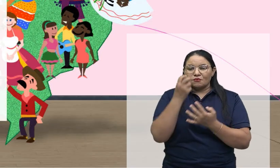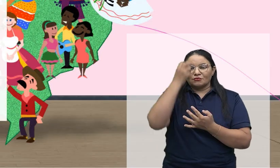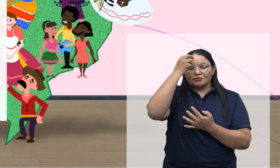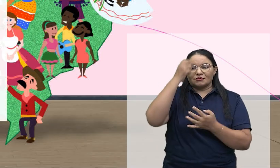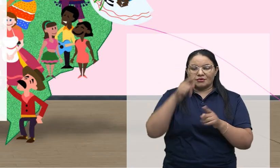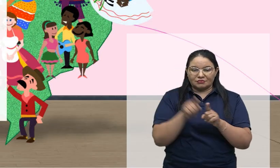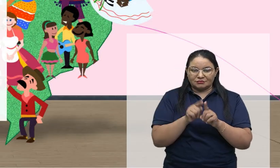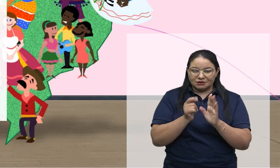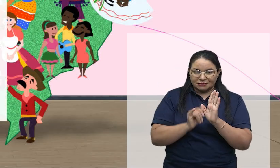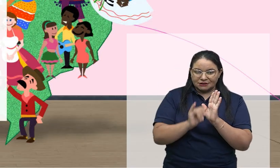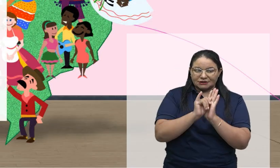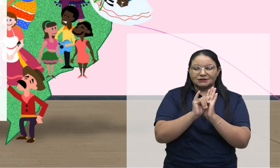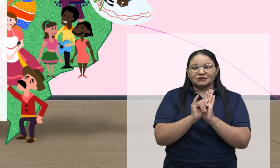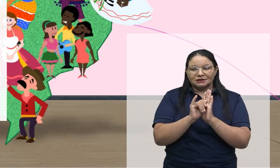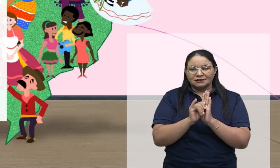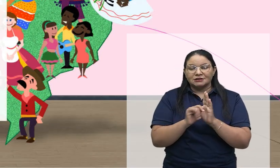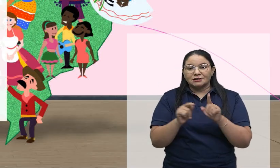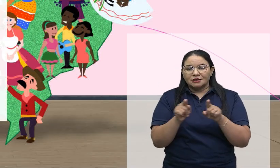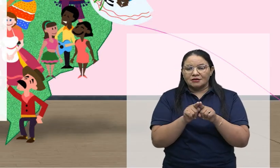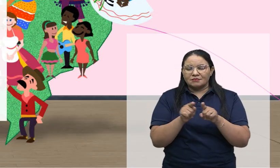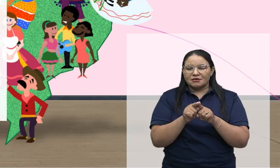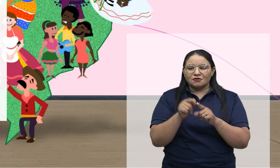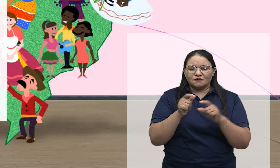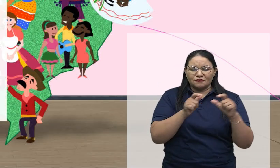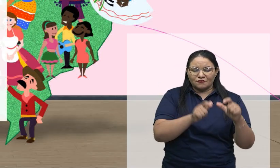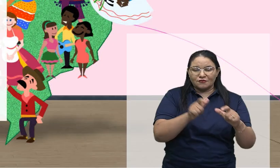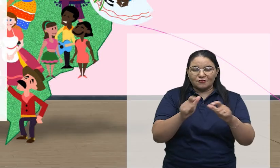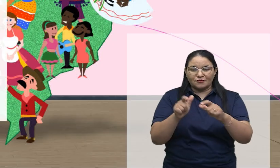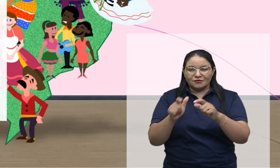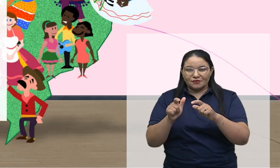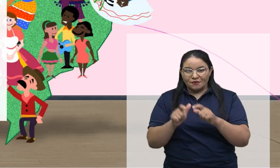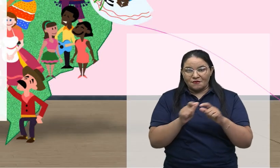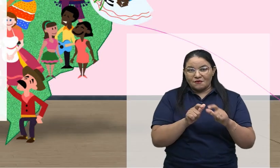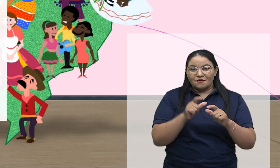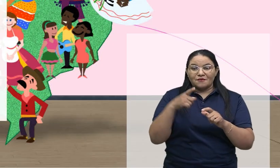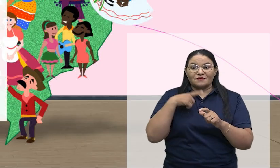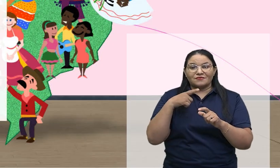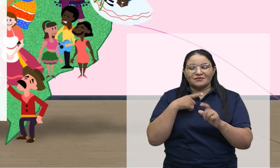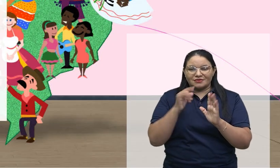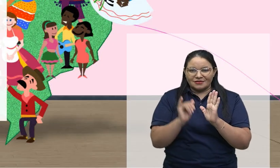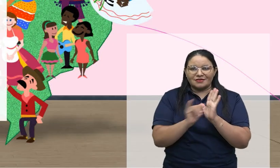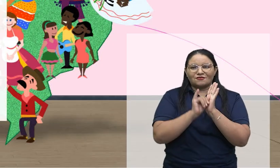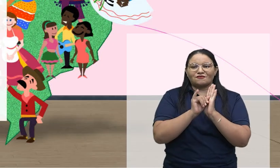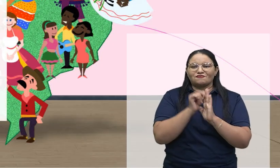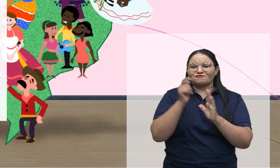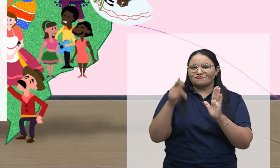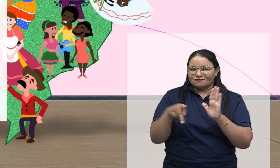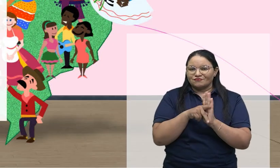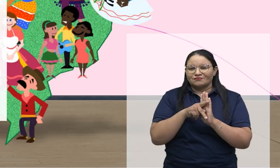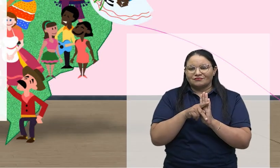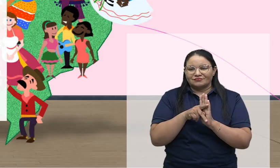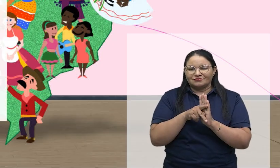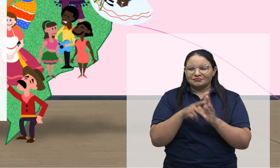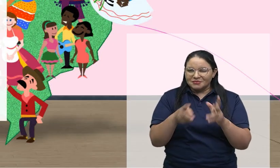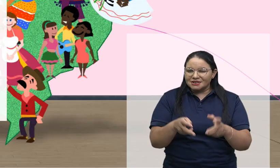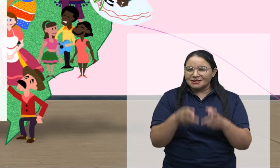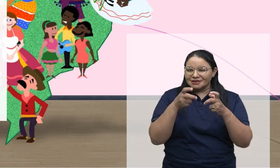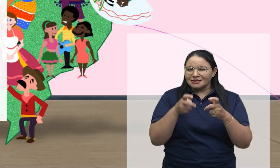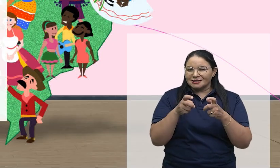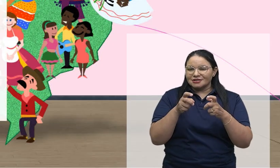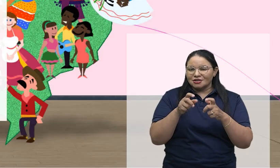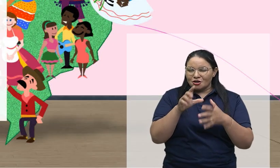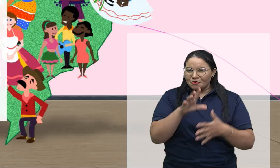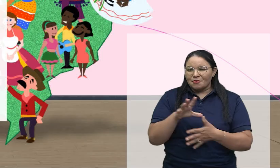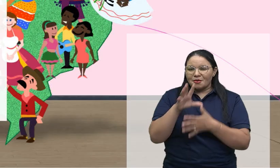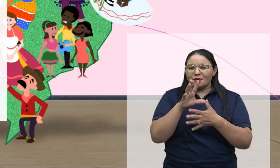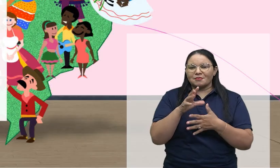vamos observar que cada localidade tem ali a sua identidade. Consegue perceber no nosso mapa que